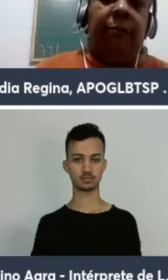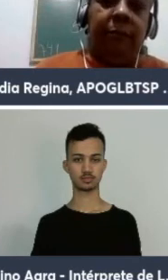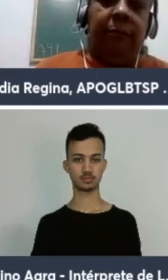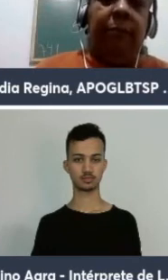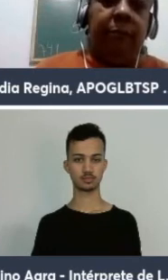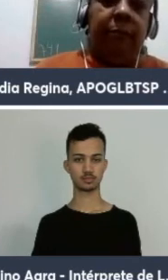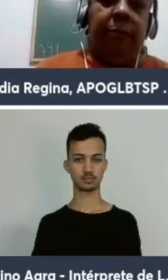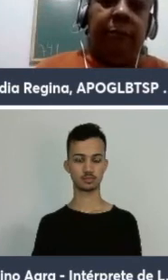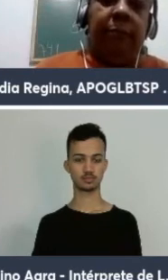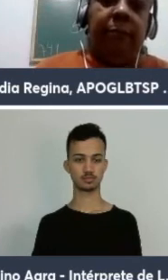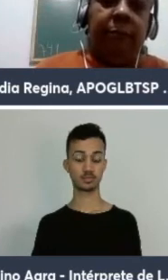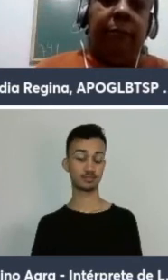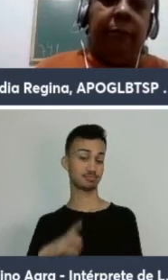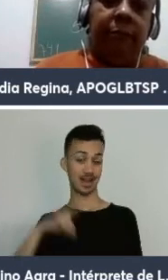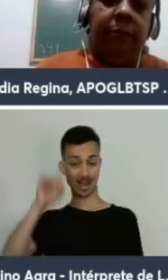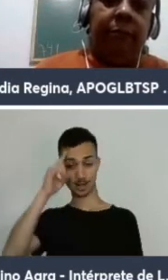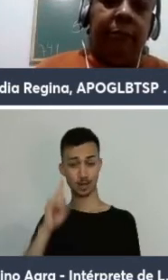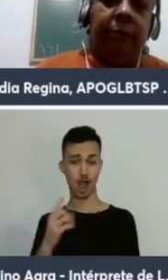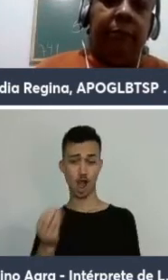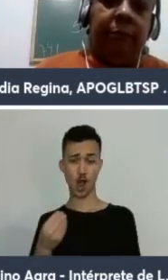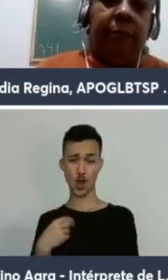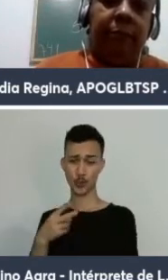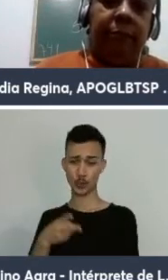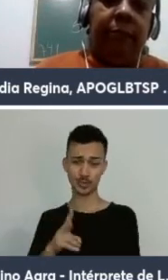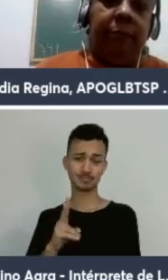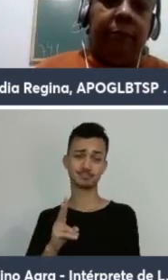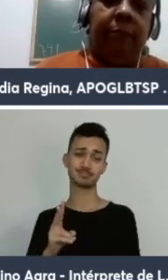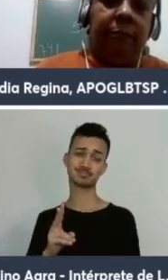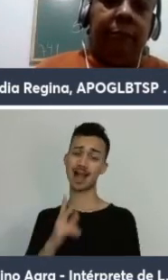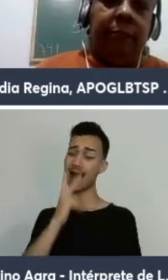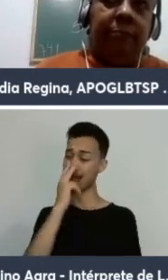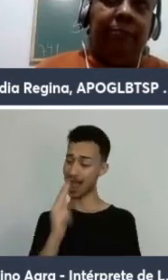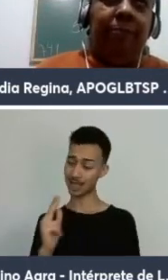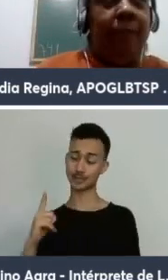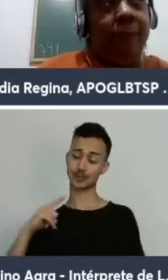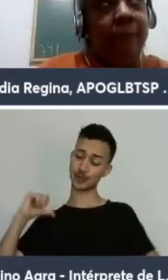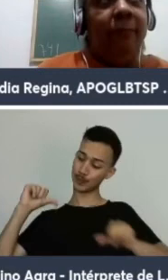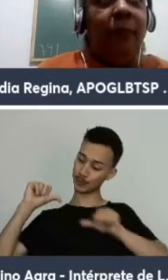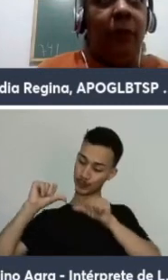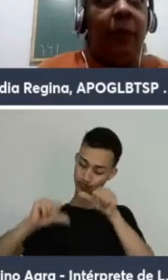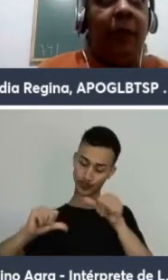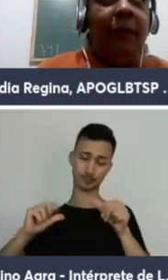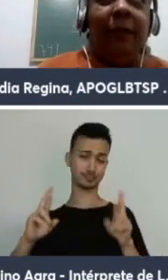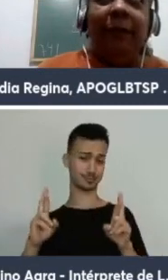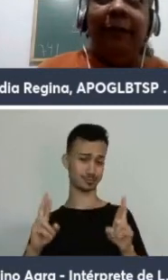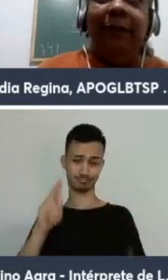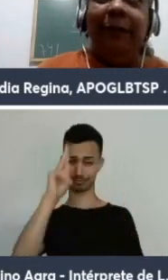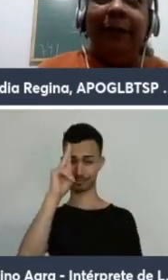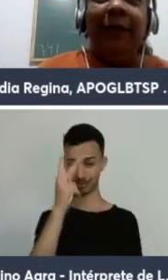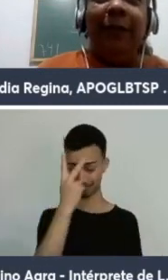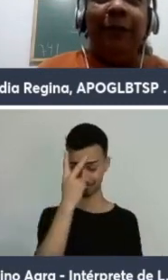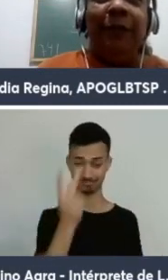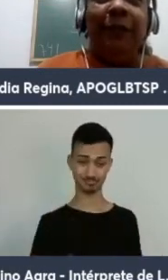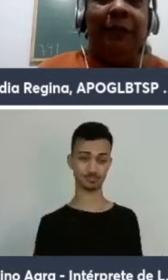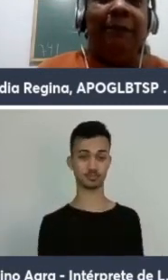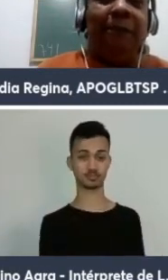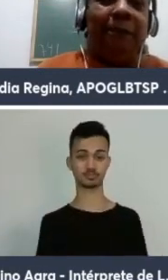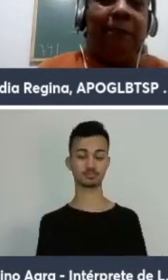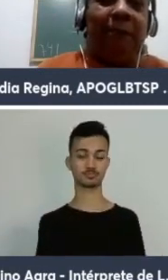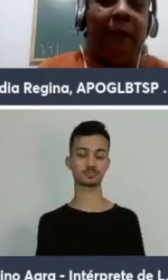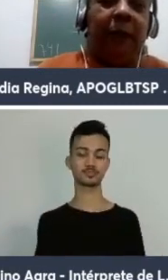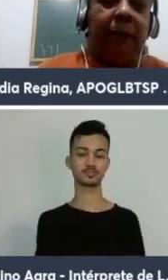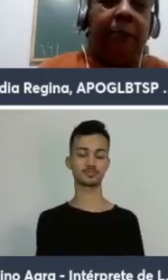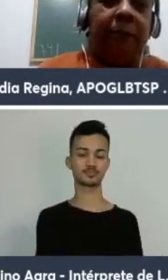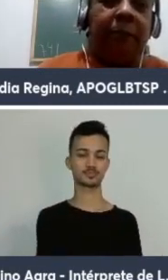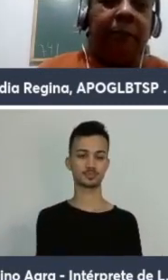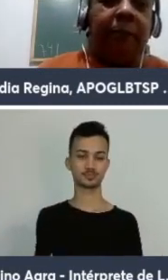vai. Acredito que seja um rito de passagem, não é? Eu, como assim, acredito